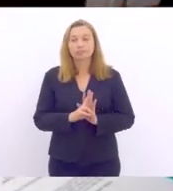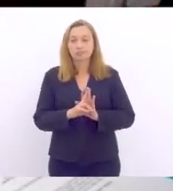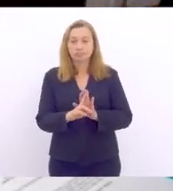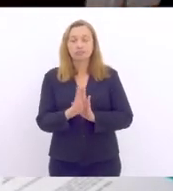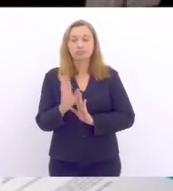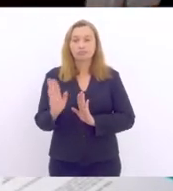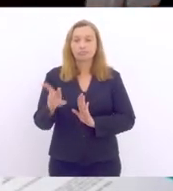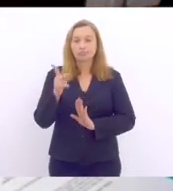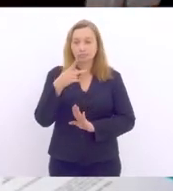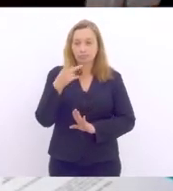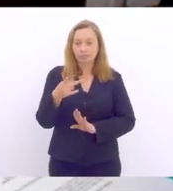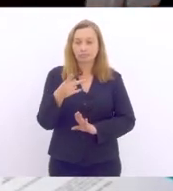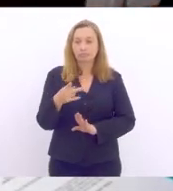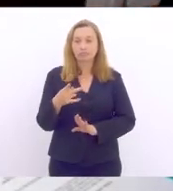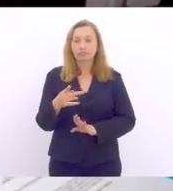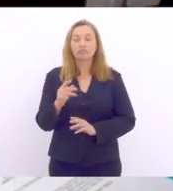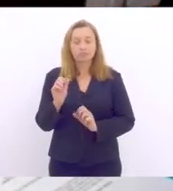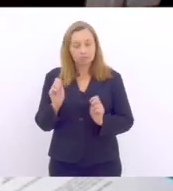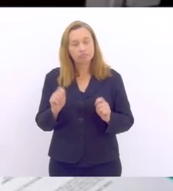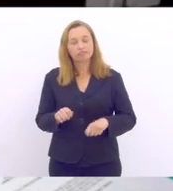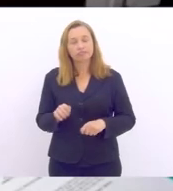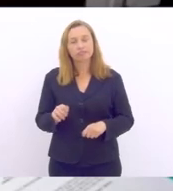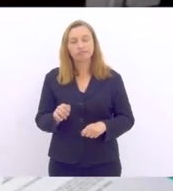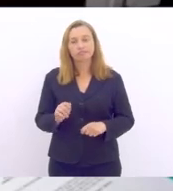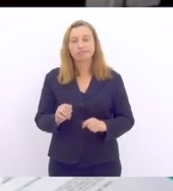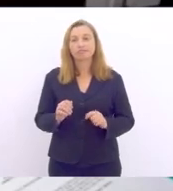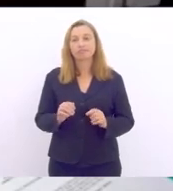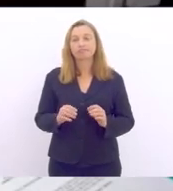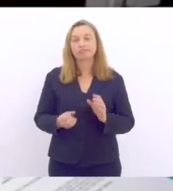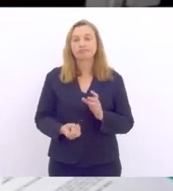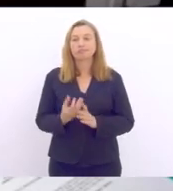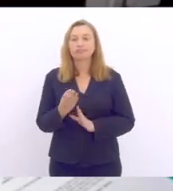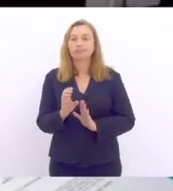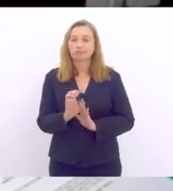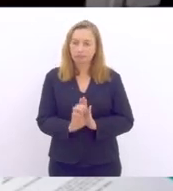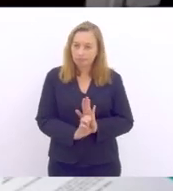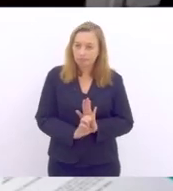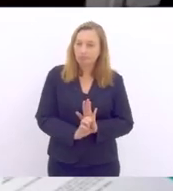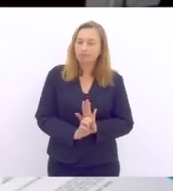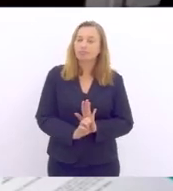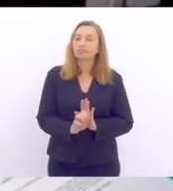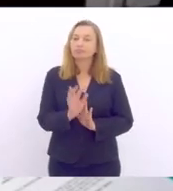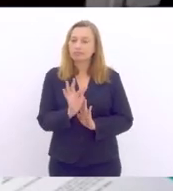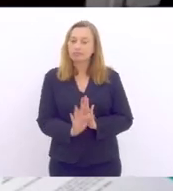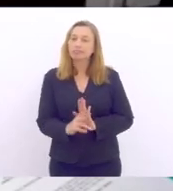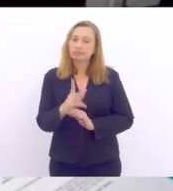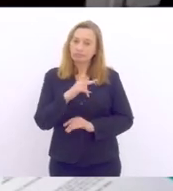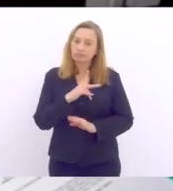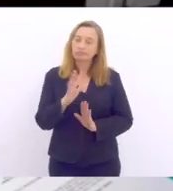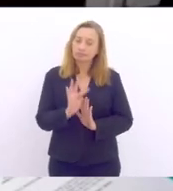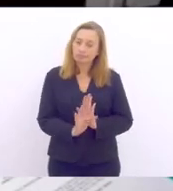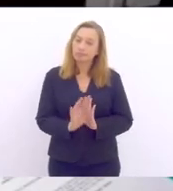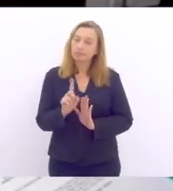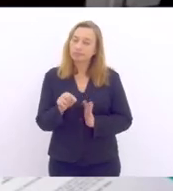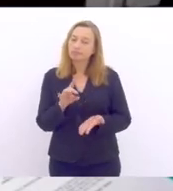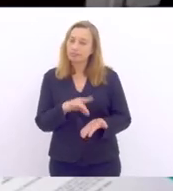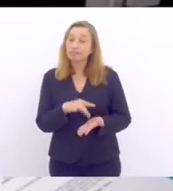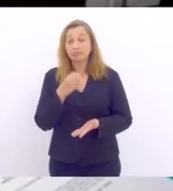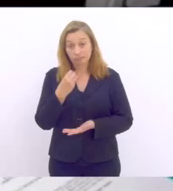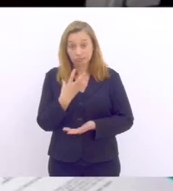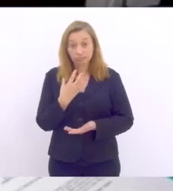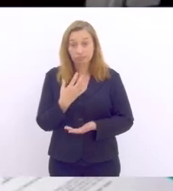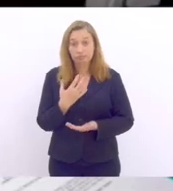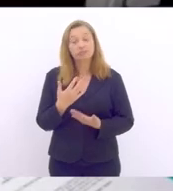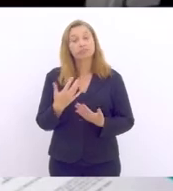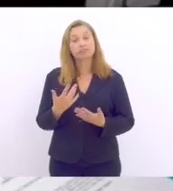se manifestaram, e eu acho que será possível, com as emendas que foram oferecidas ao texto, e já a partir do próprio texto, que é um texto original já muito bom,